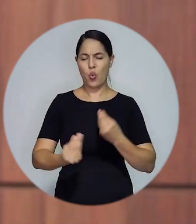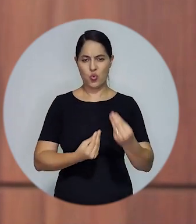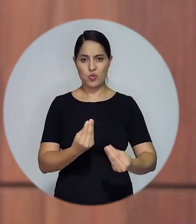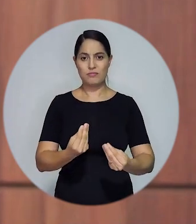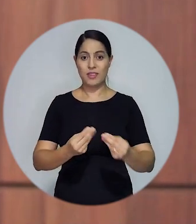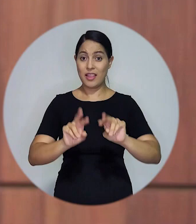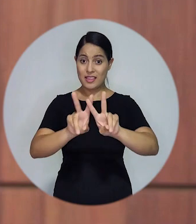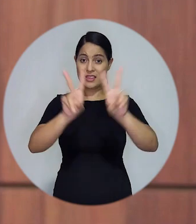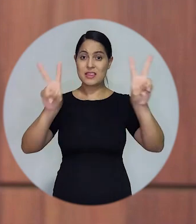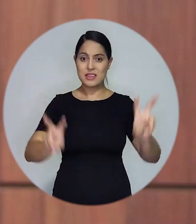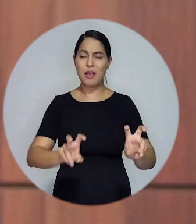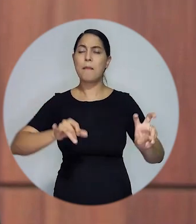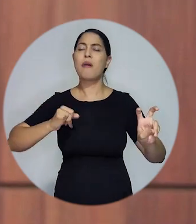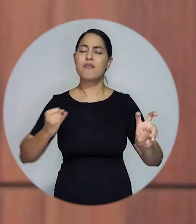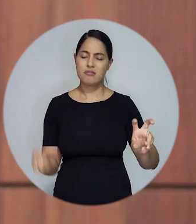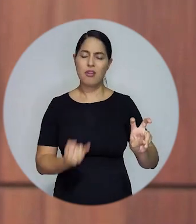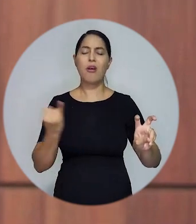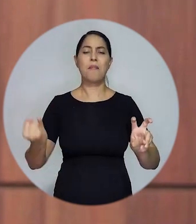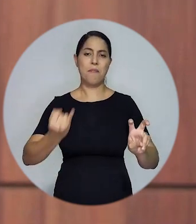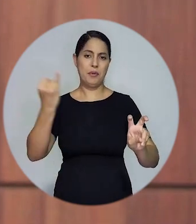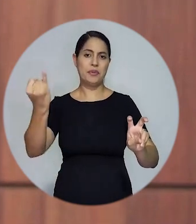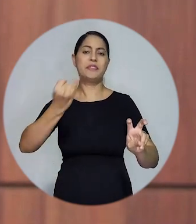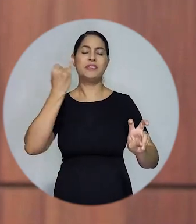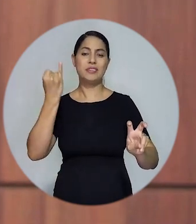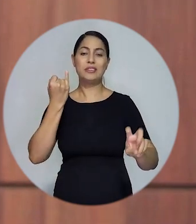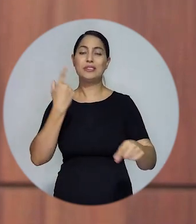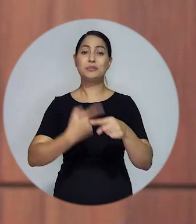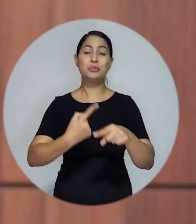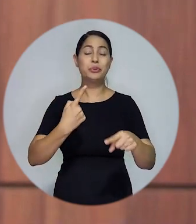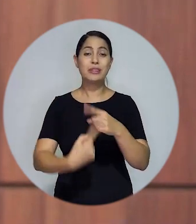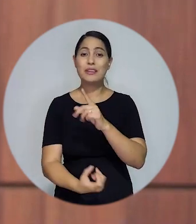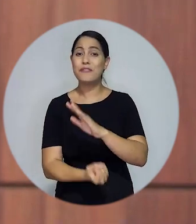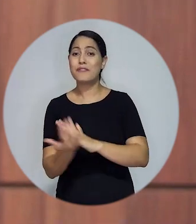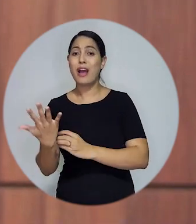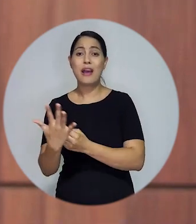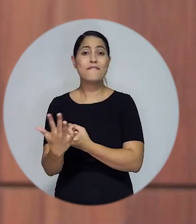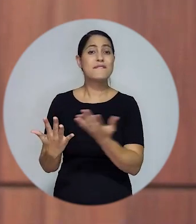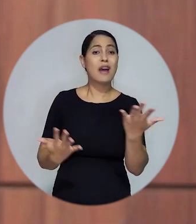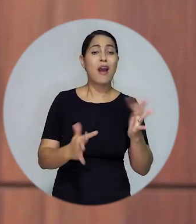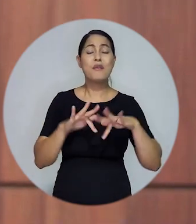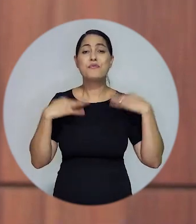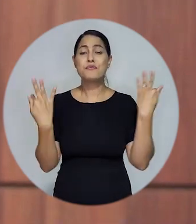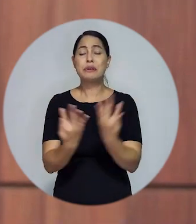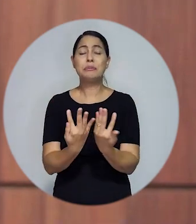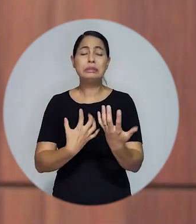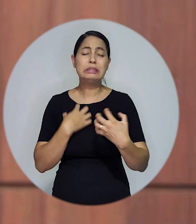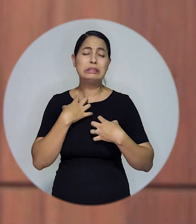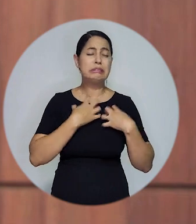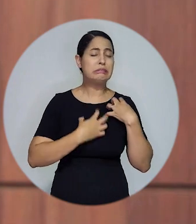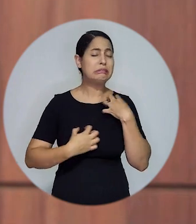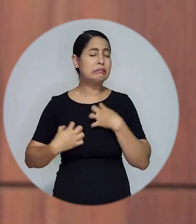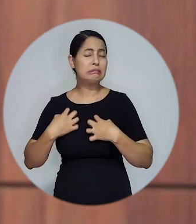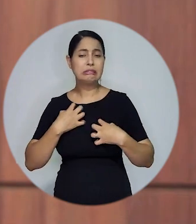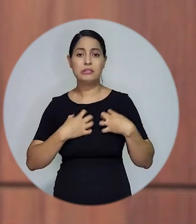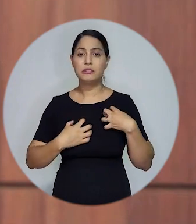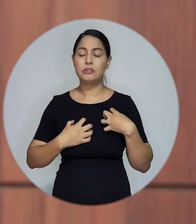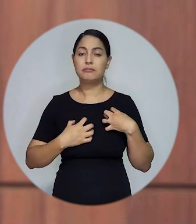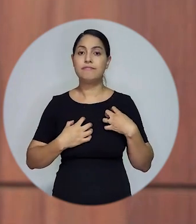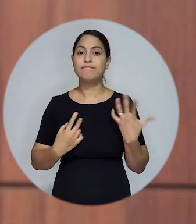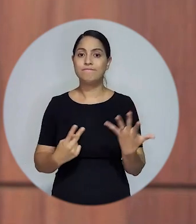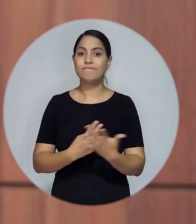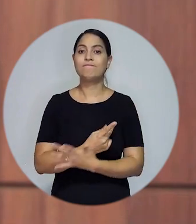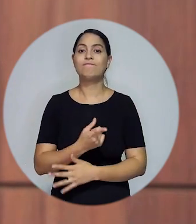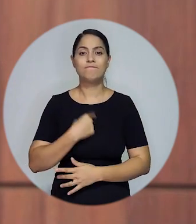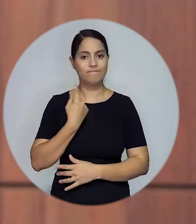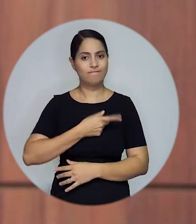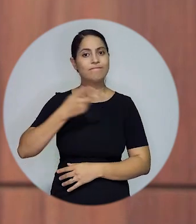trazendo ao debate este tema de grande relevância que tem afligido milhares de famílias, Brasil afora, e